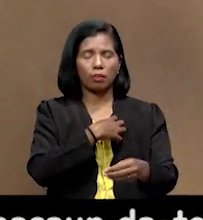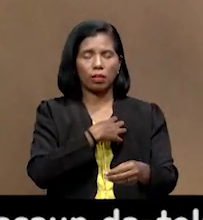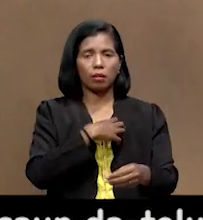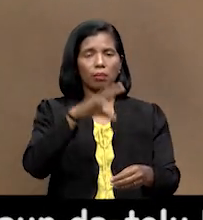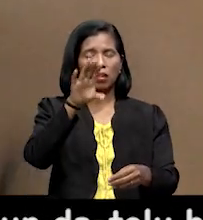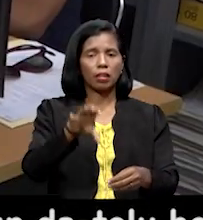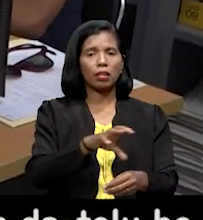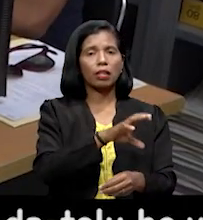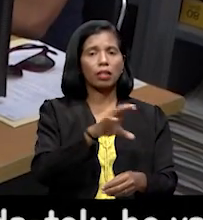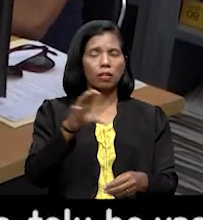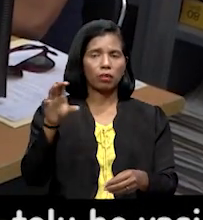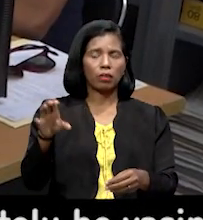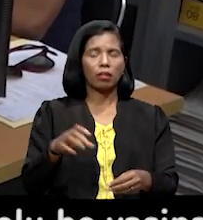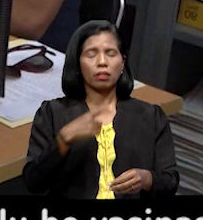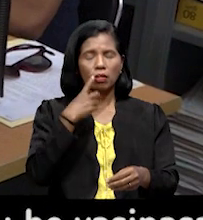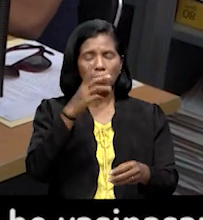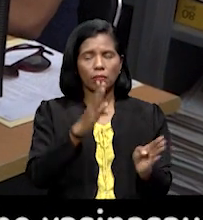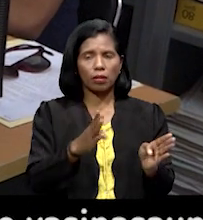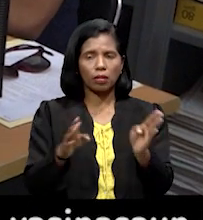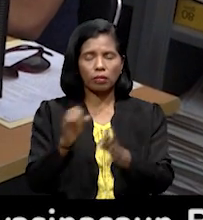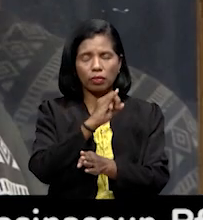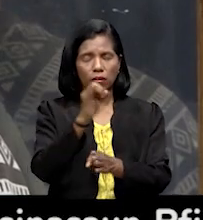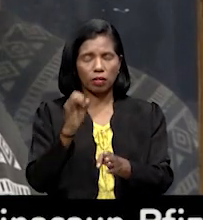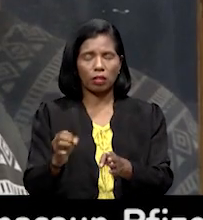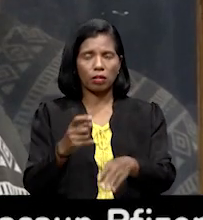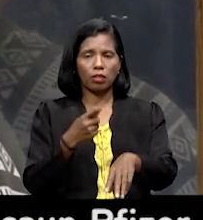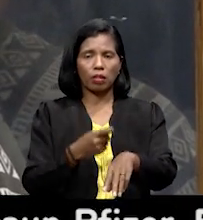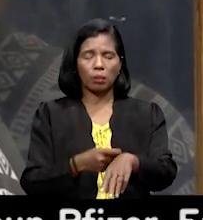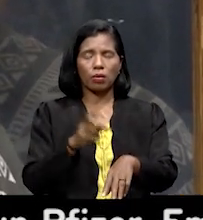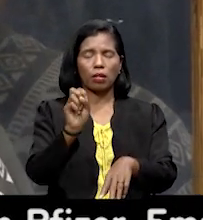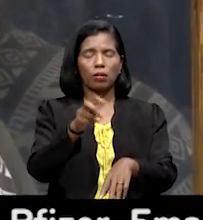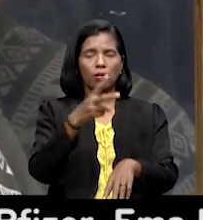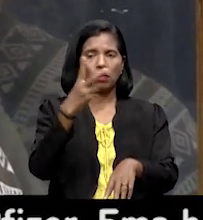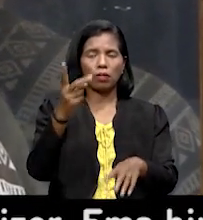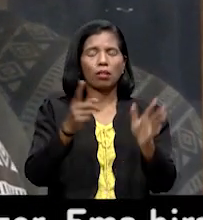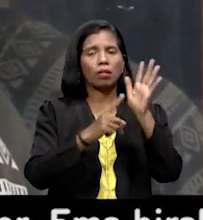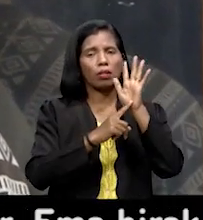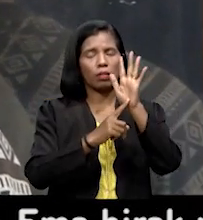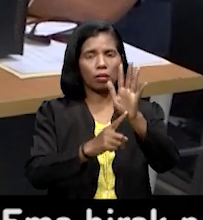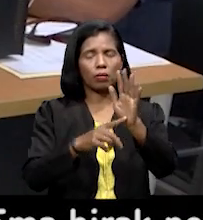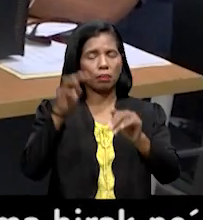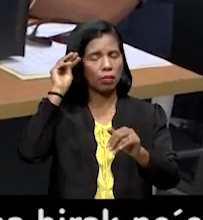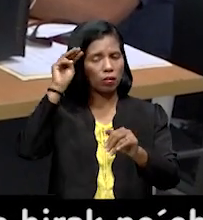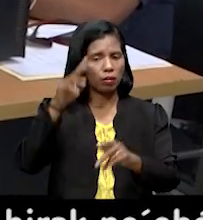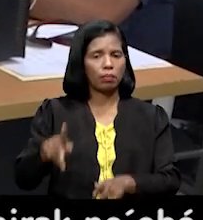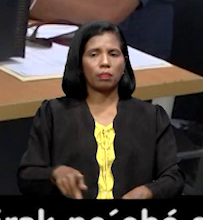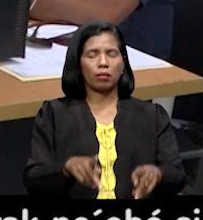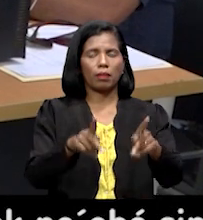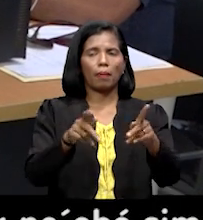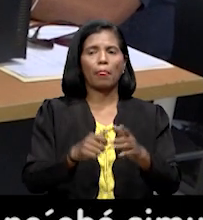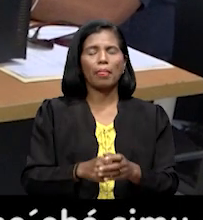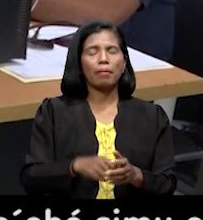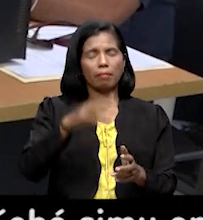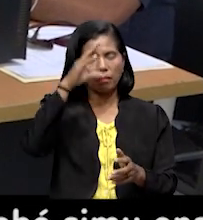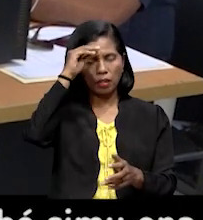rala o processo de identificação durante horas sanuras em Ingrua, já foi na toa autoprocesso para o Ministério Público. Mano na Ingrua, né?